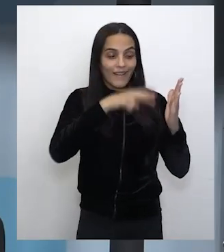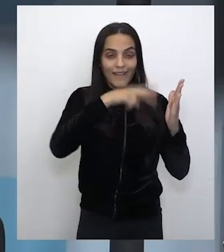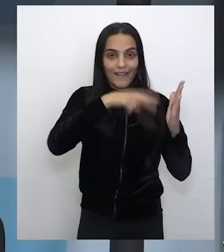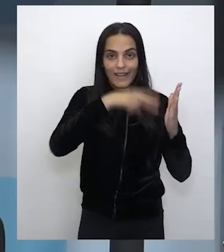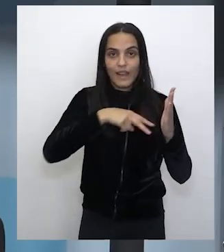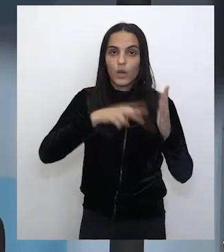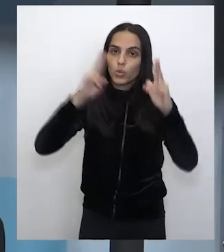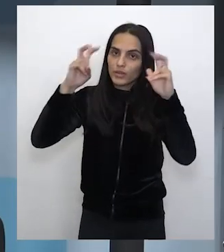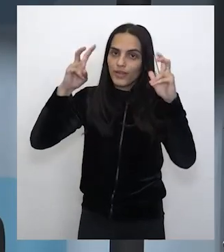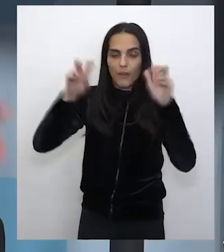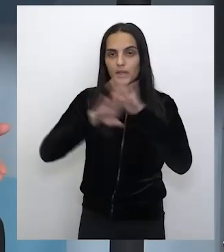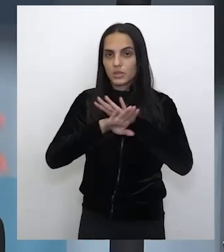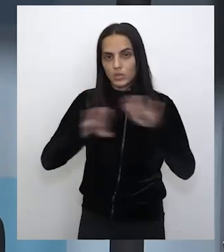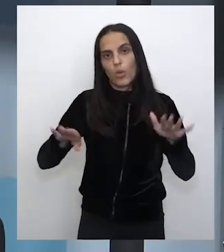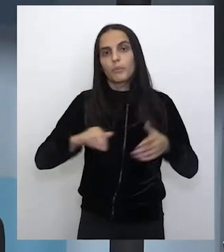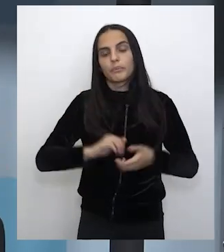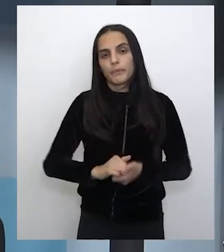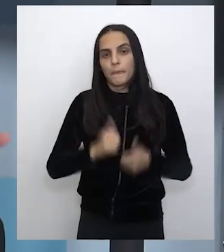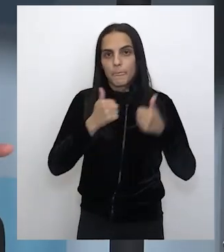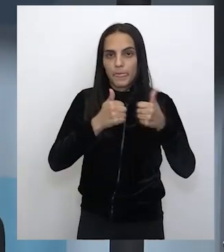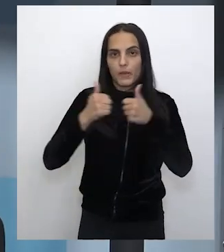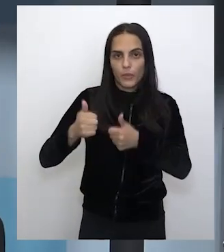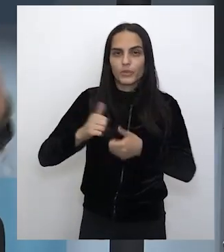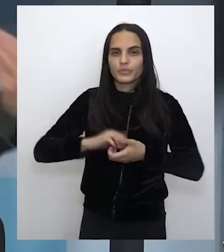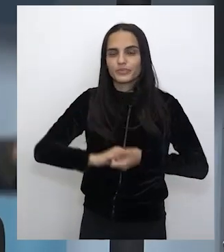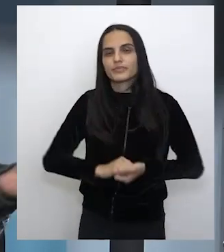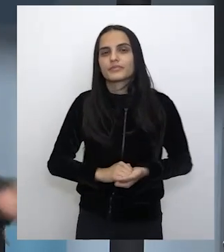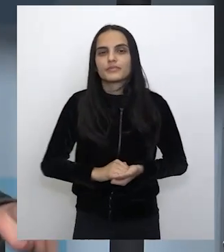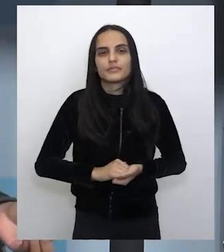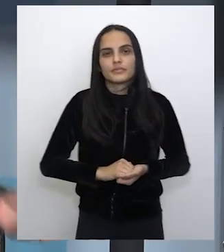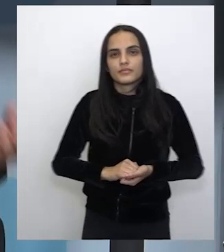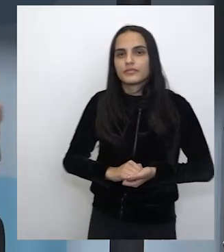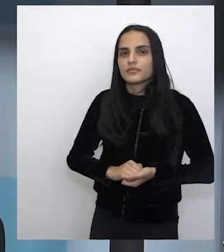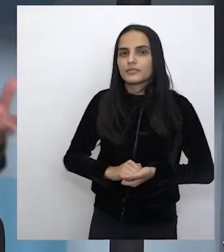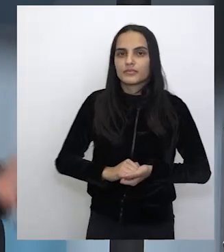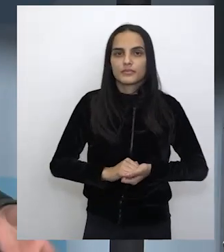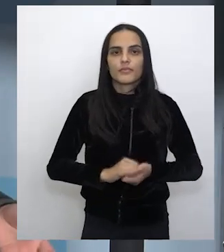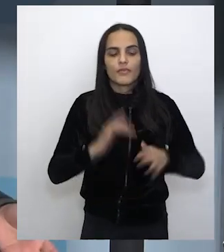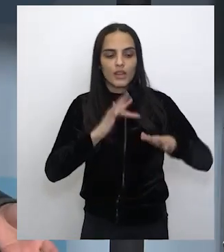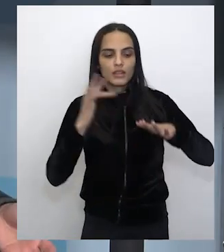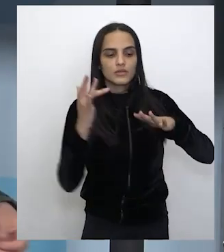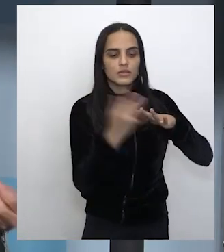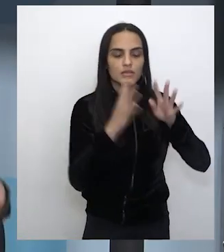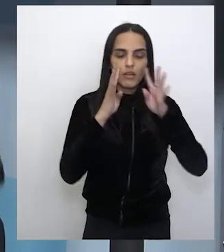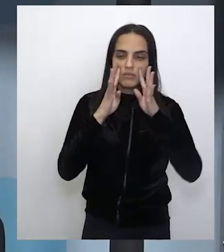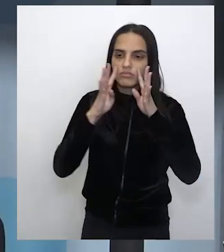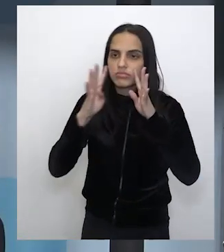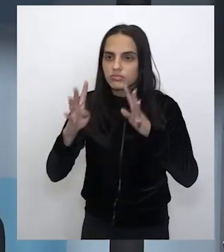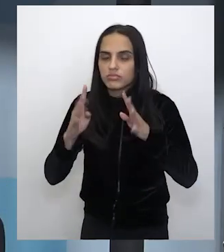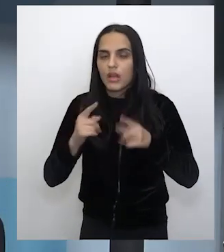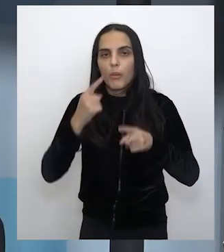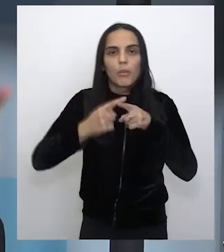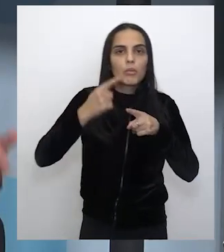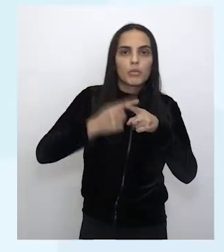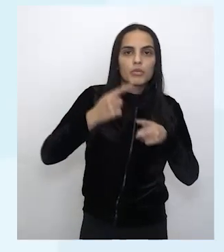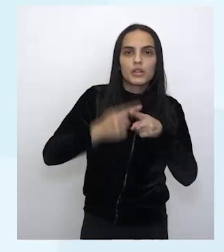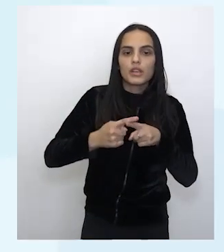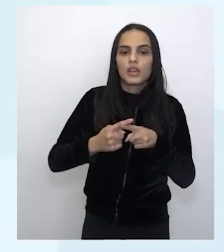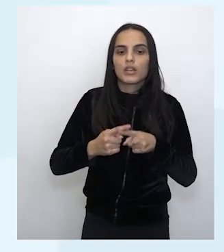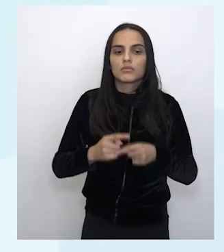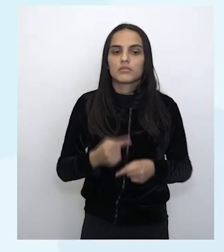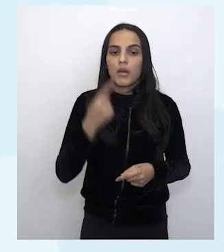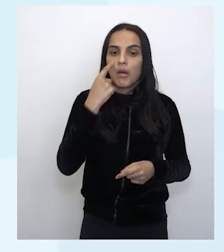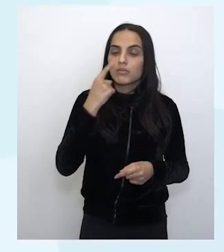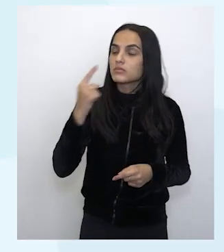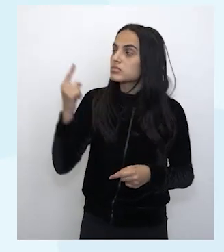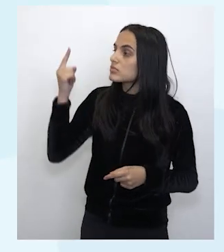ali da reportagem, tá? Vale tudo pela sua atenção nas redes sociais, por Denis Pacheco. Por que eles pontuam